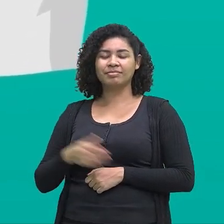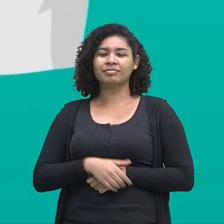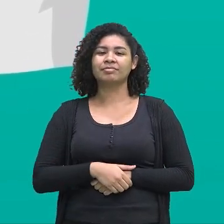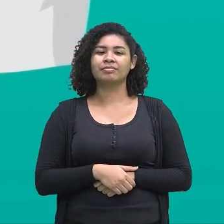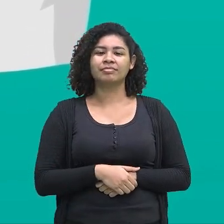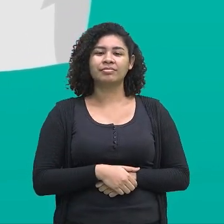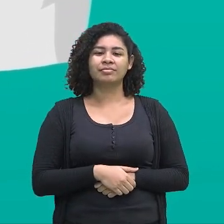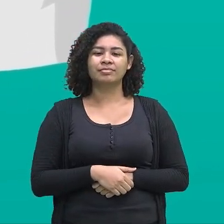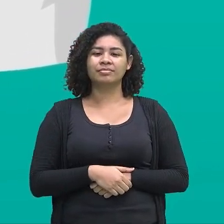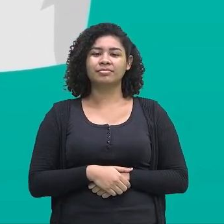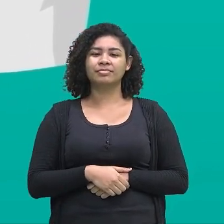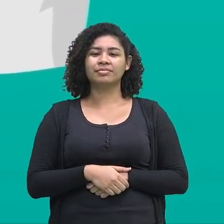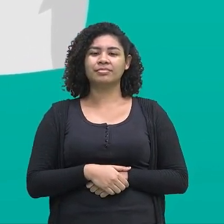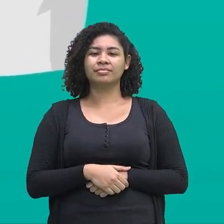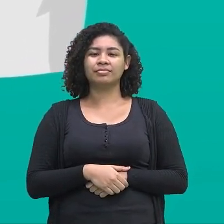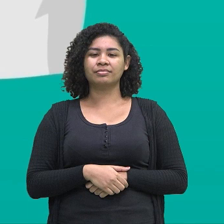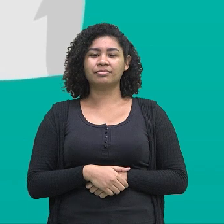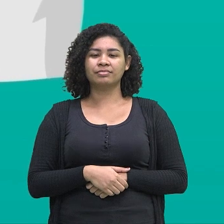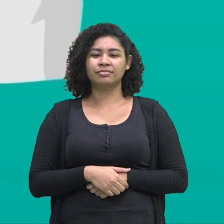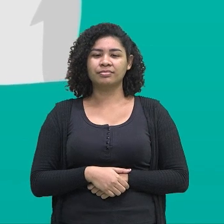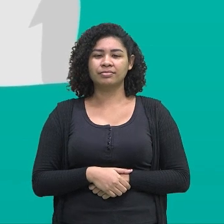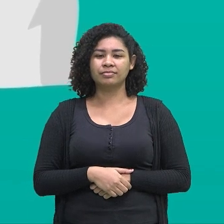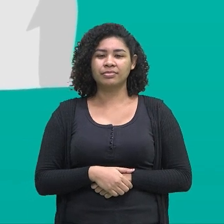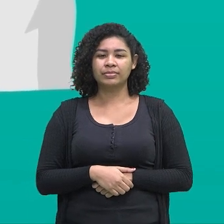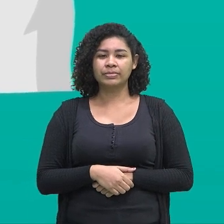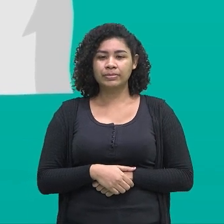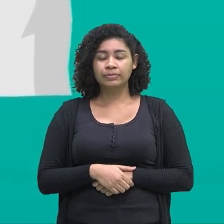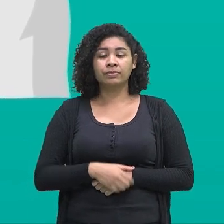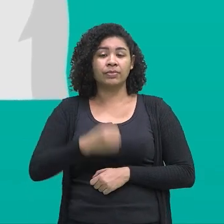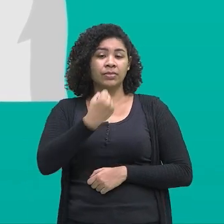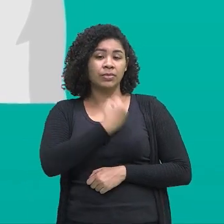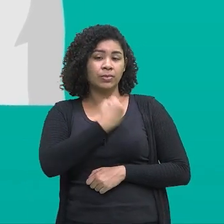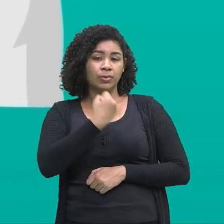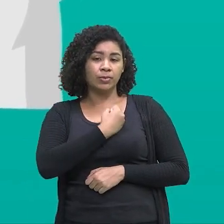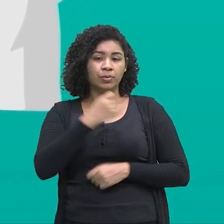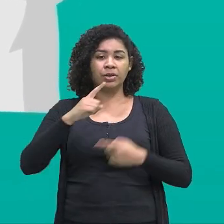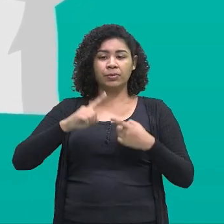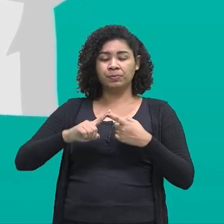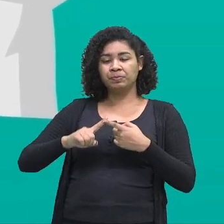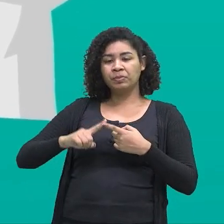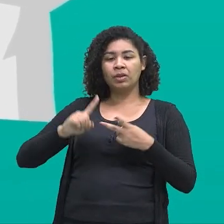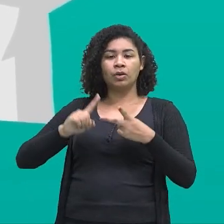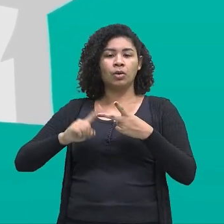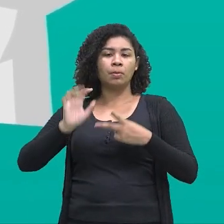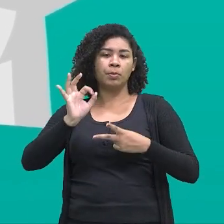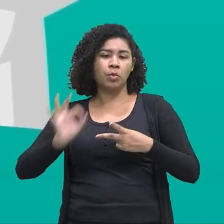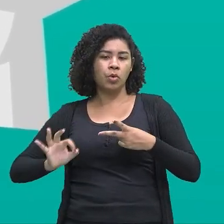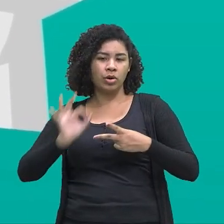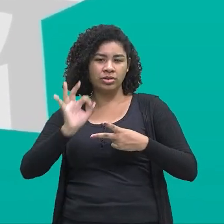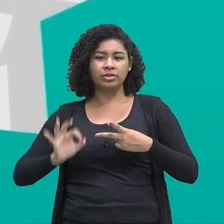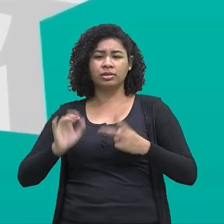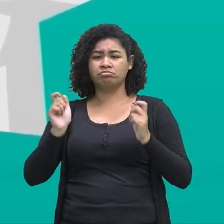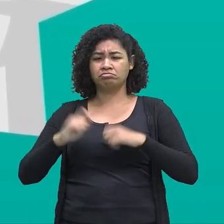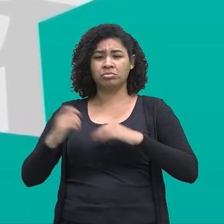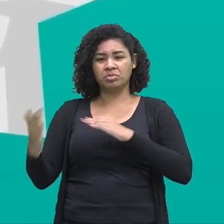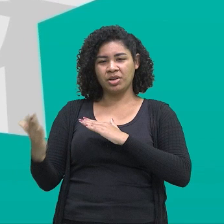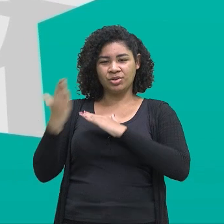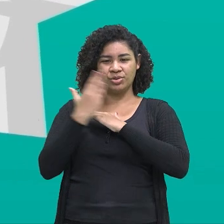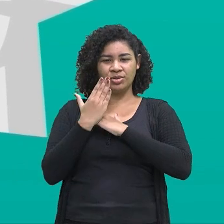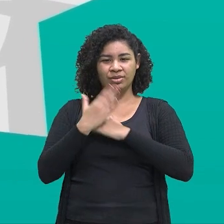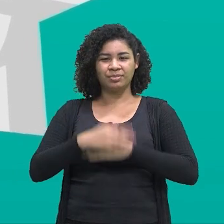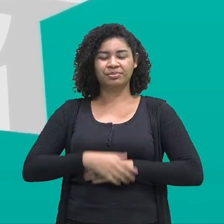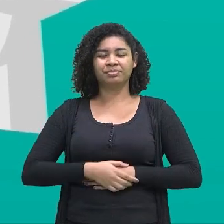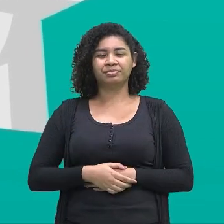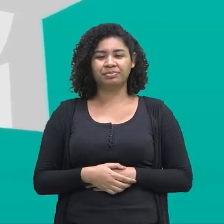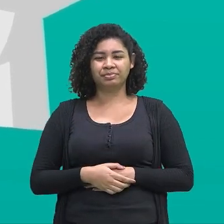15%, 20%. O que a gente vai ver? Os números, as porcentagens, tudo isso dá uma ajuda. Tipos especiais